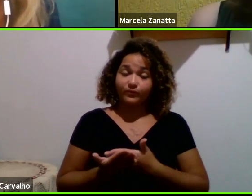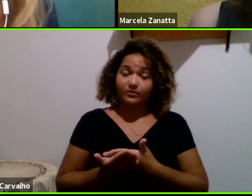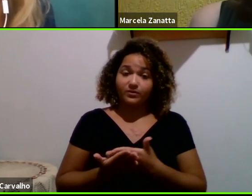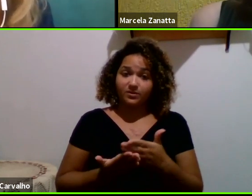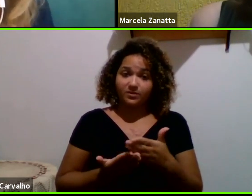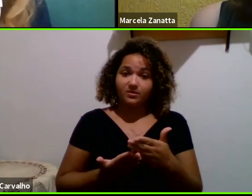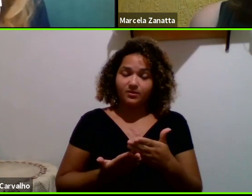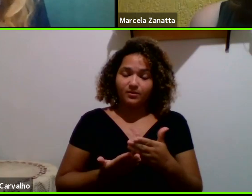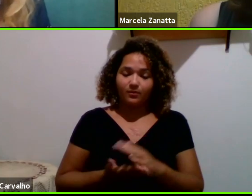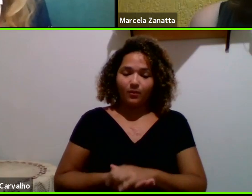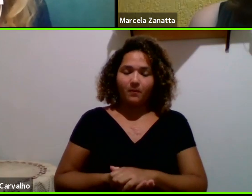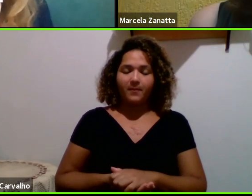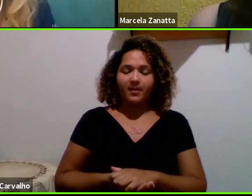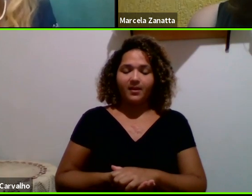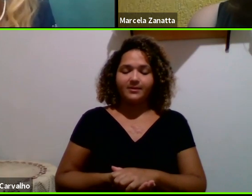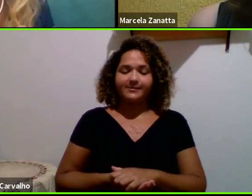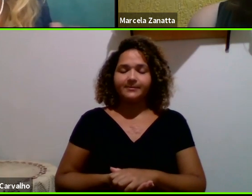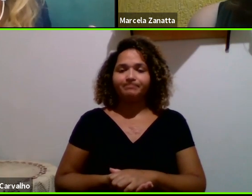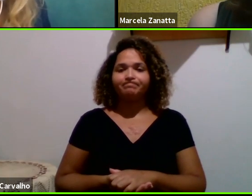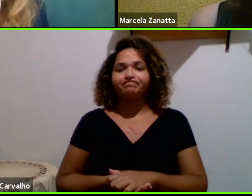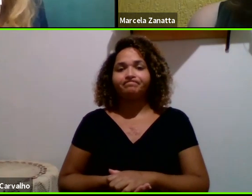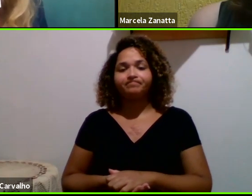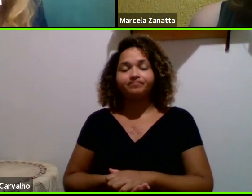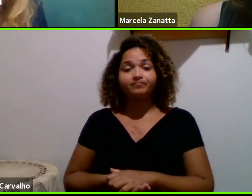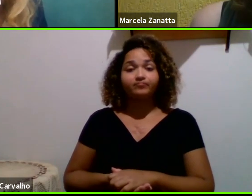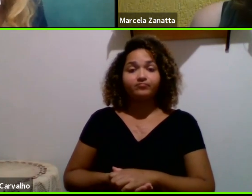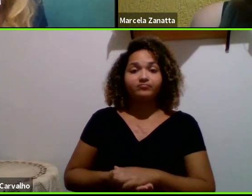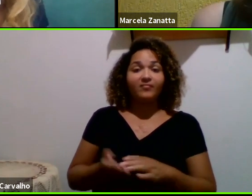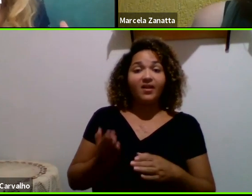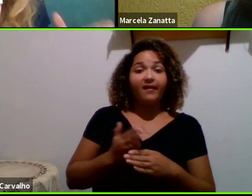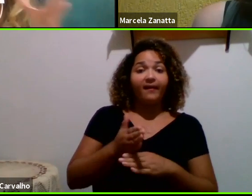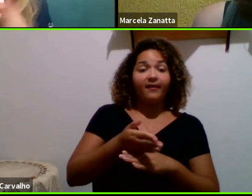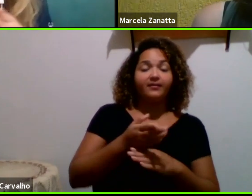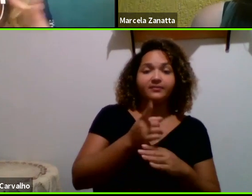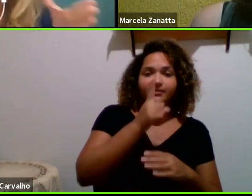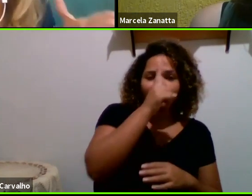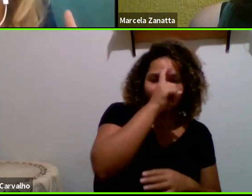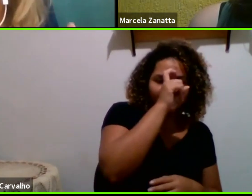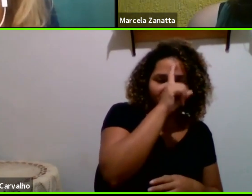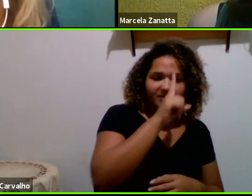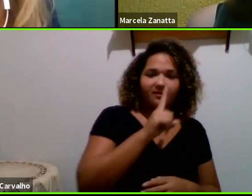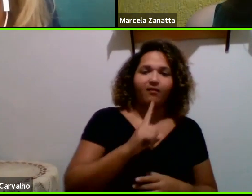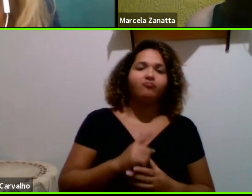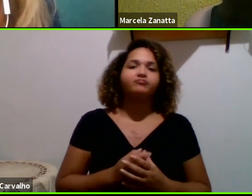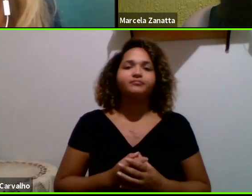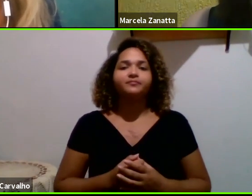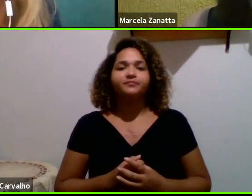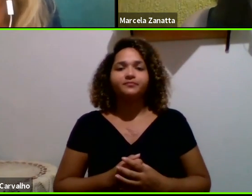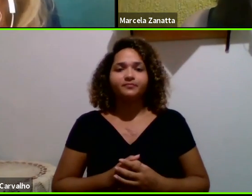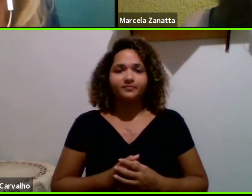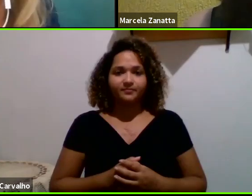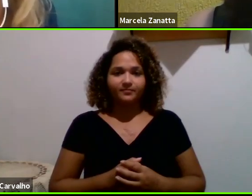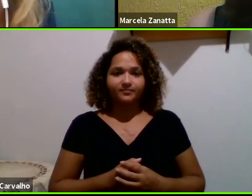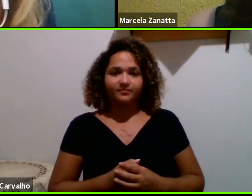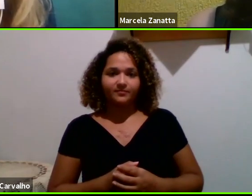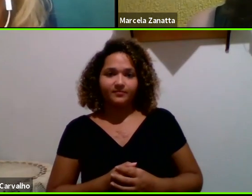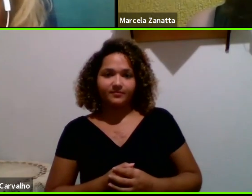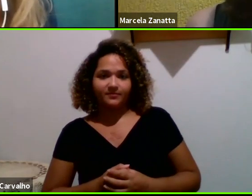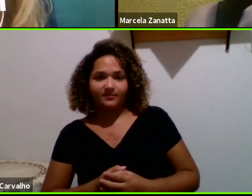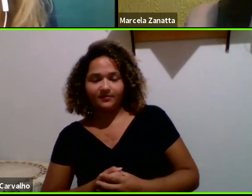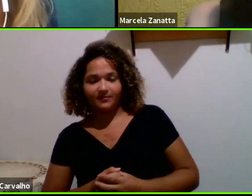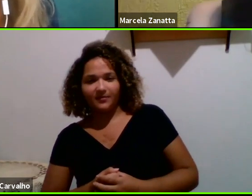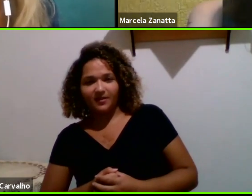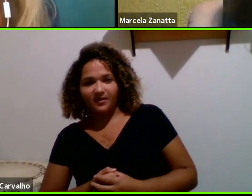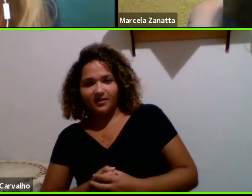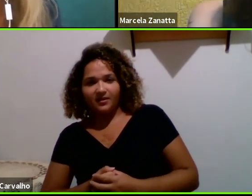franco trabalho de parto. Eu não sei se vocês perceberam a atividade uterina dela, se vocês